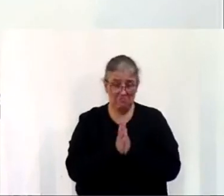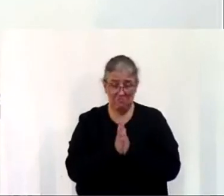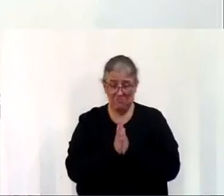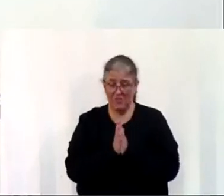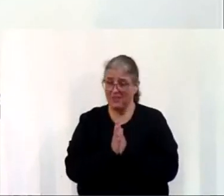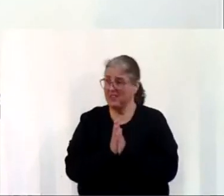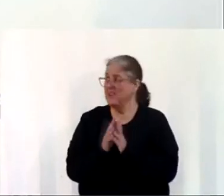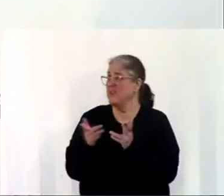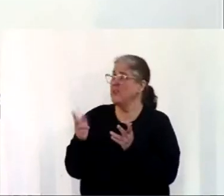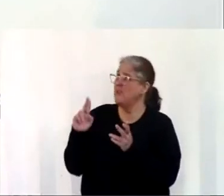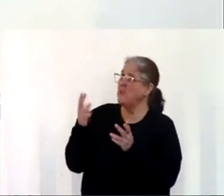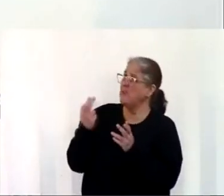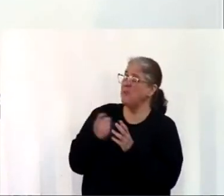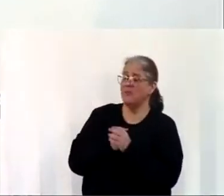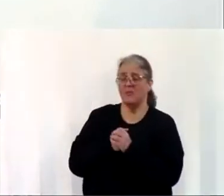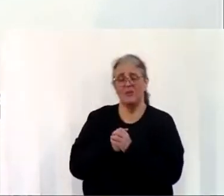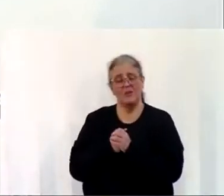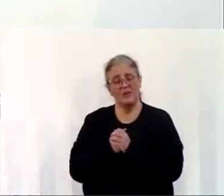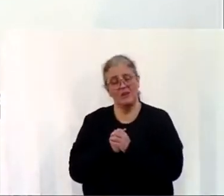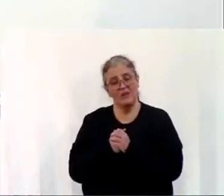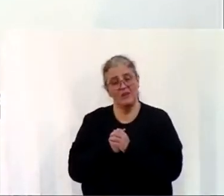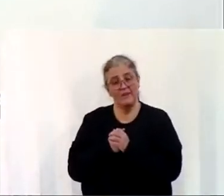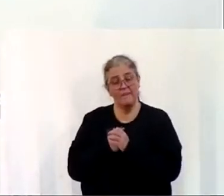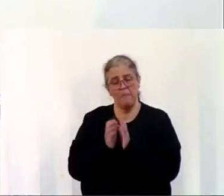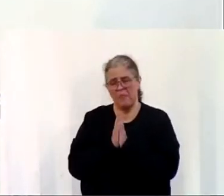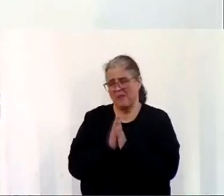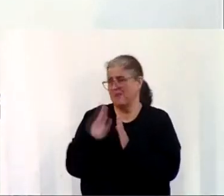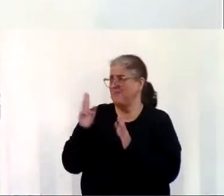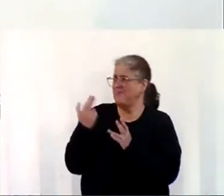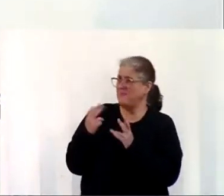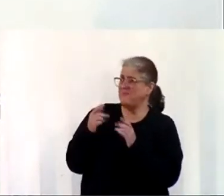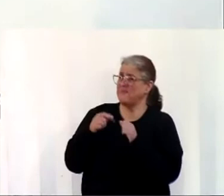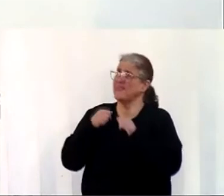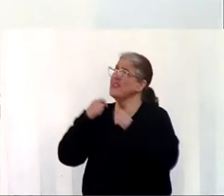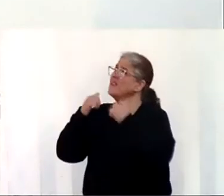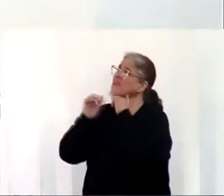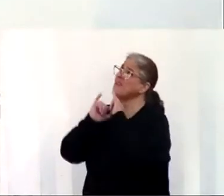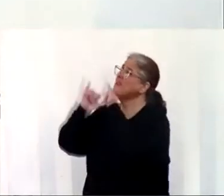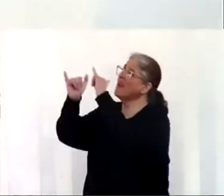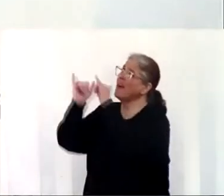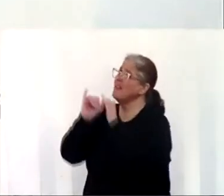É uma dessas perguntas que um dia Deus fez a Adão: onde você está? O que você fez?